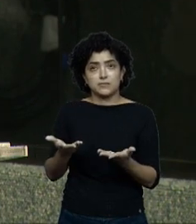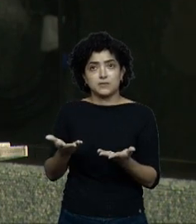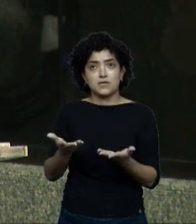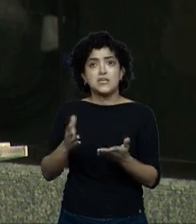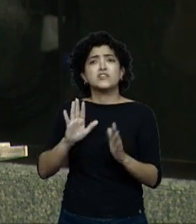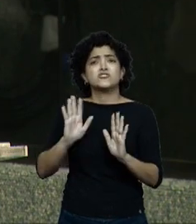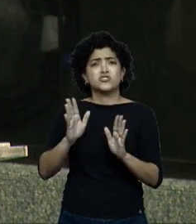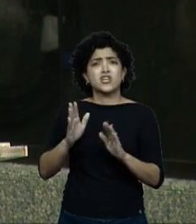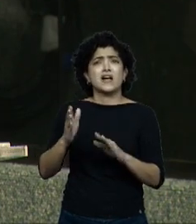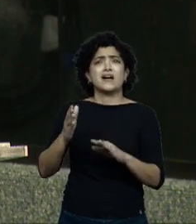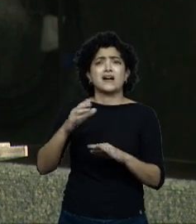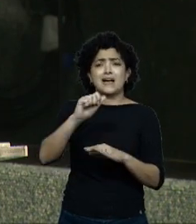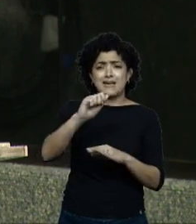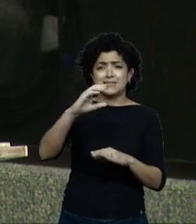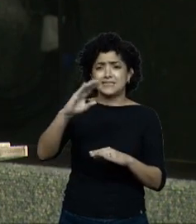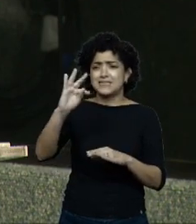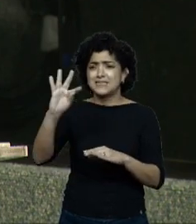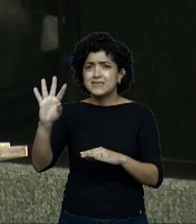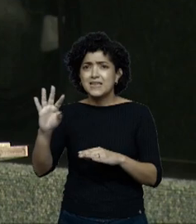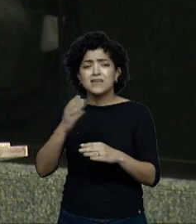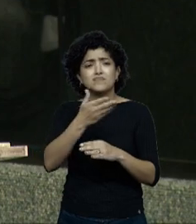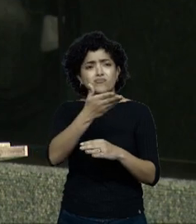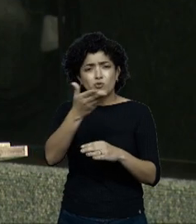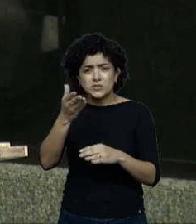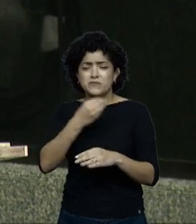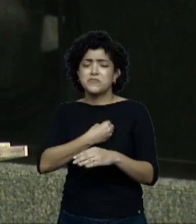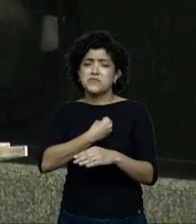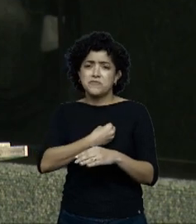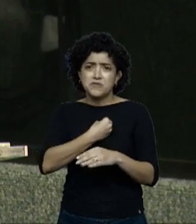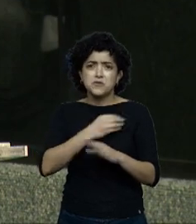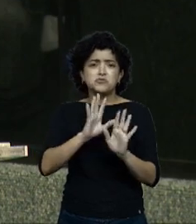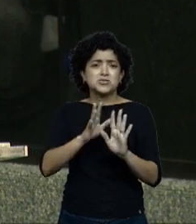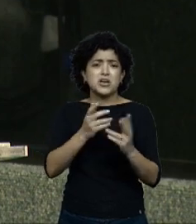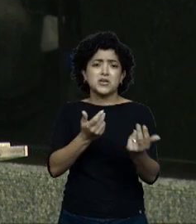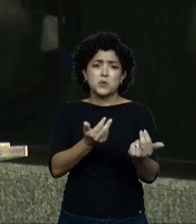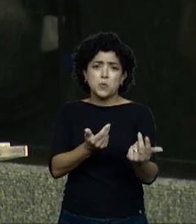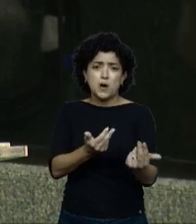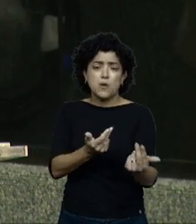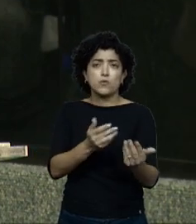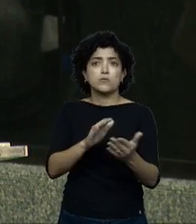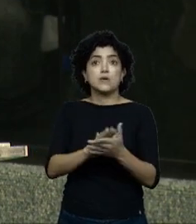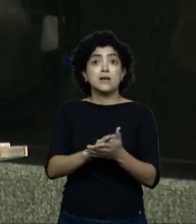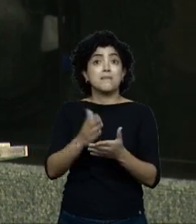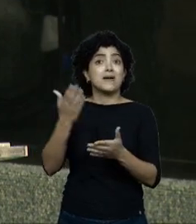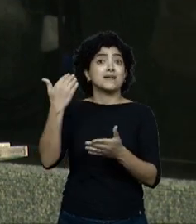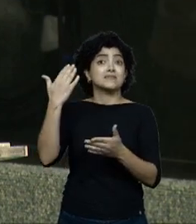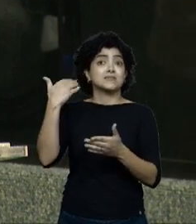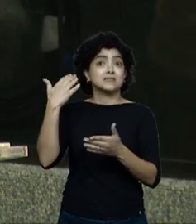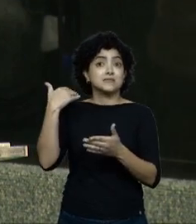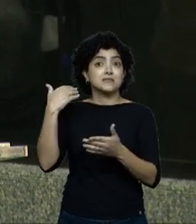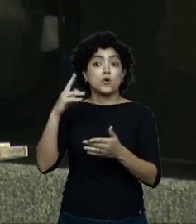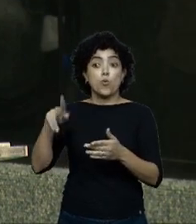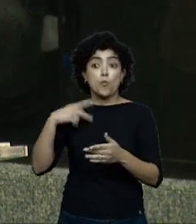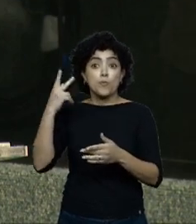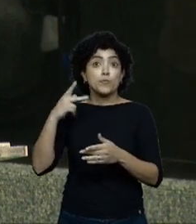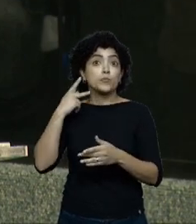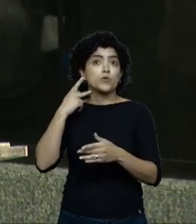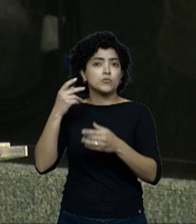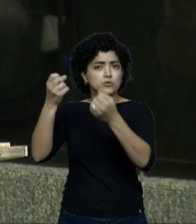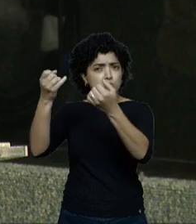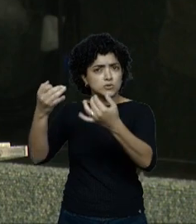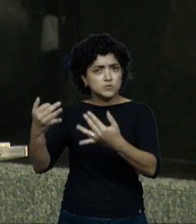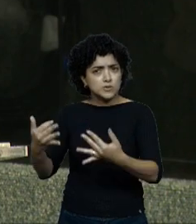já fui a ser ter já passei por tudo isso que vocês passaram mas tinha uma coisa que nós tínhamos e o promotor falou ali muito bem